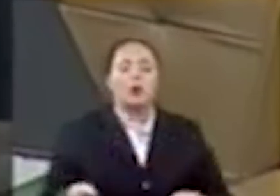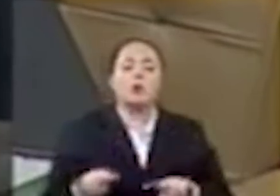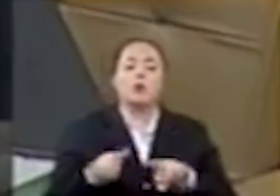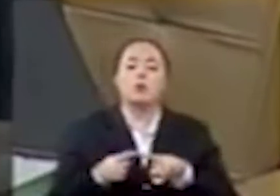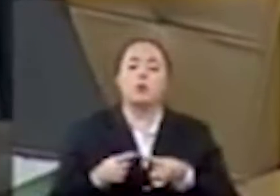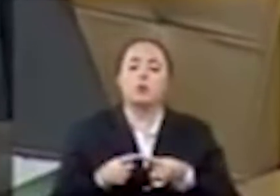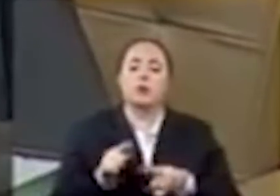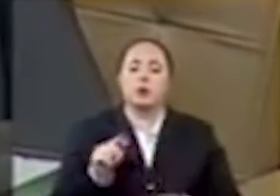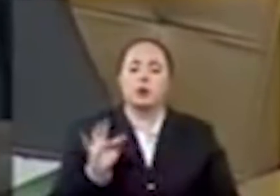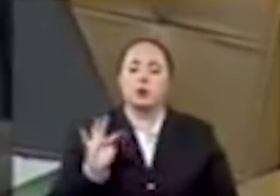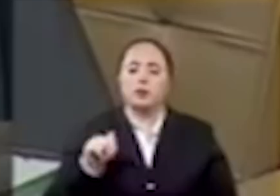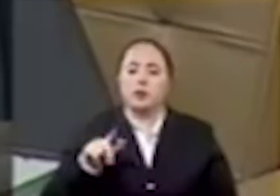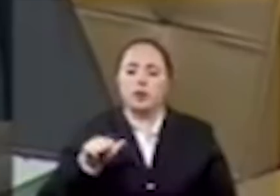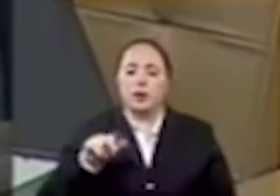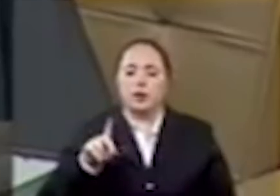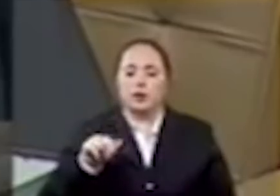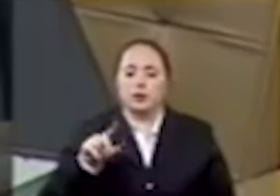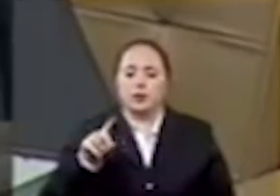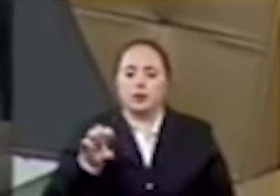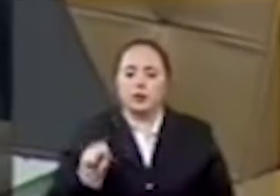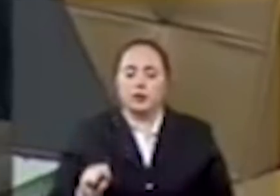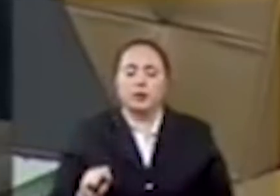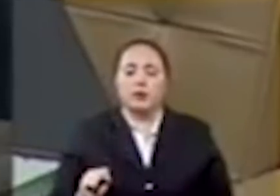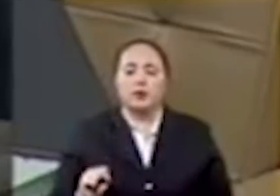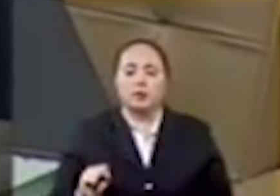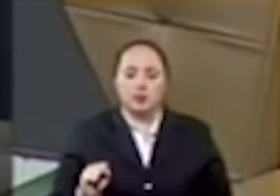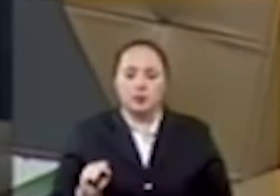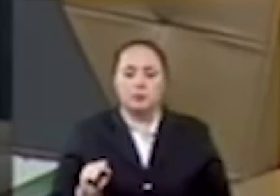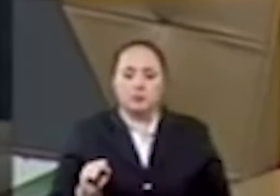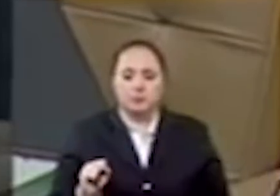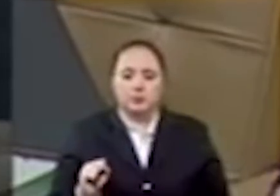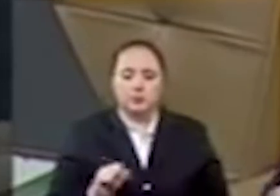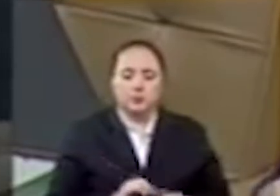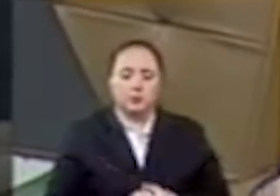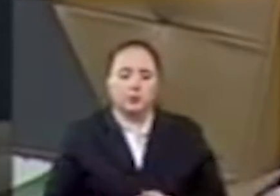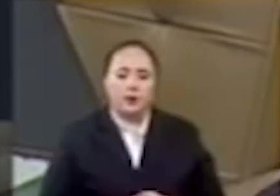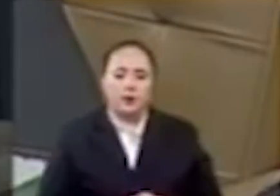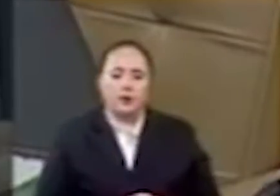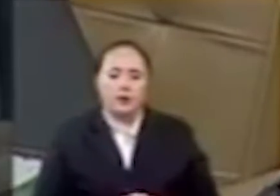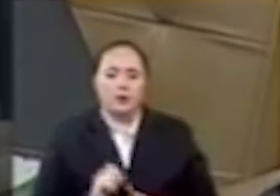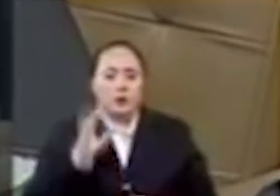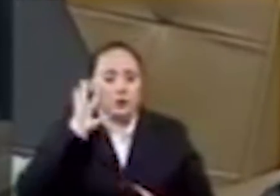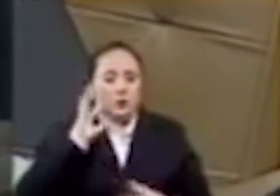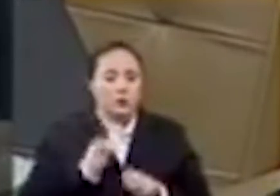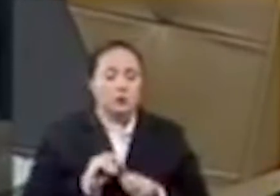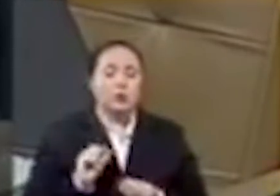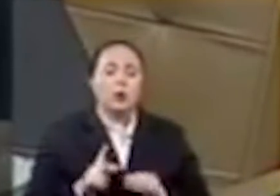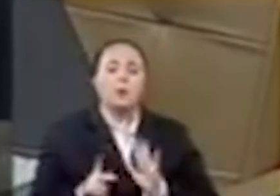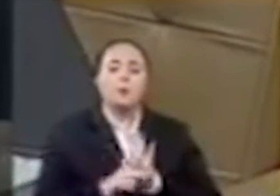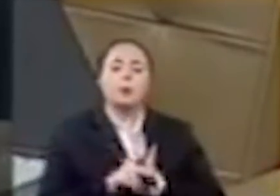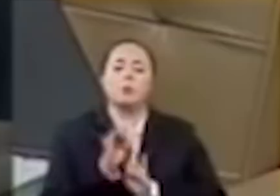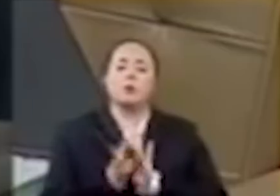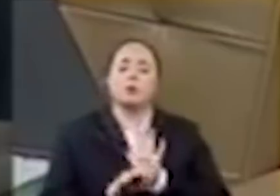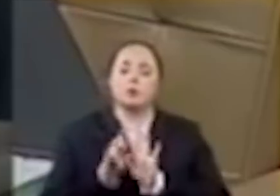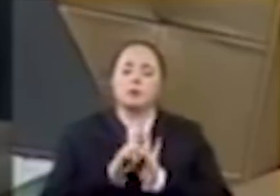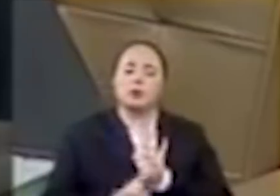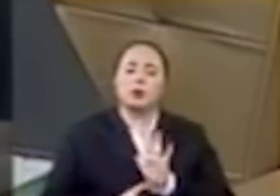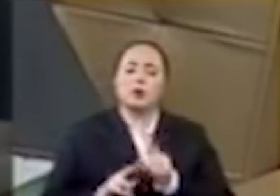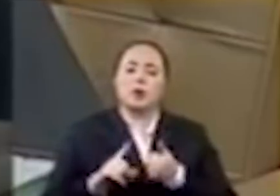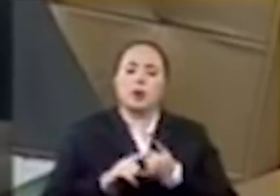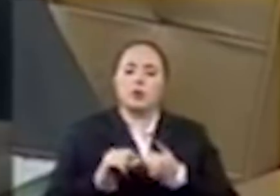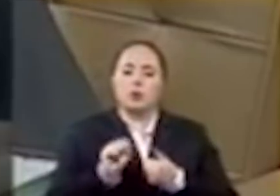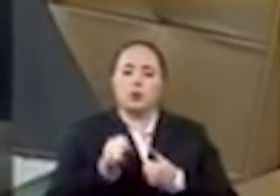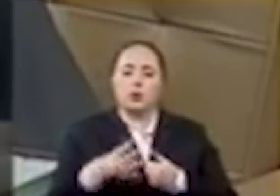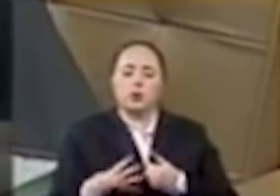com as finalidades que entende estarem justificadas, o que se conclui a partir da própria redação do artigo